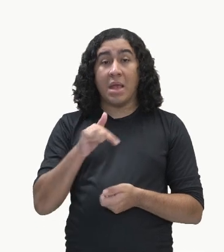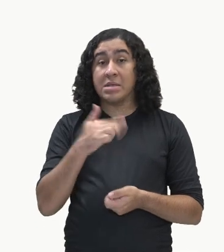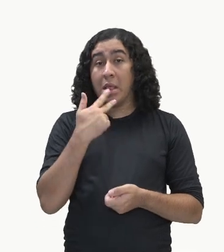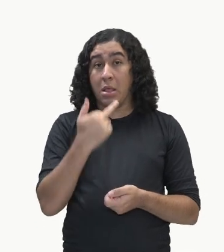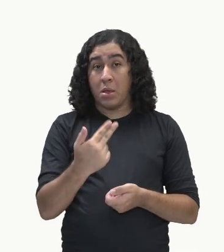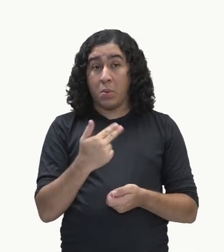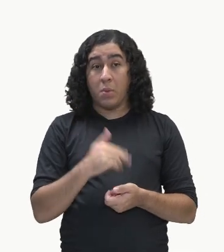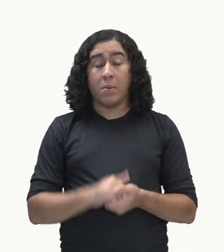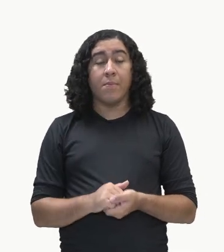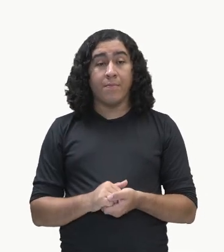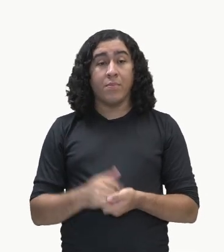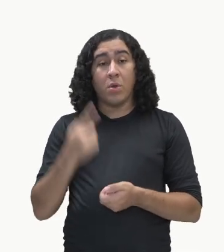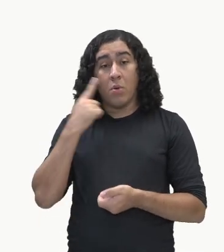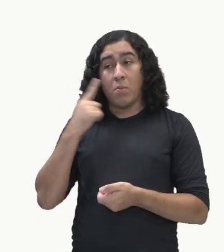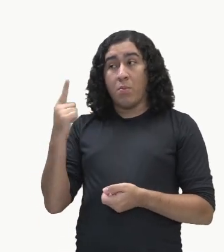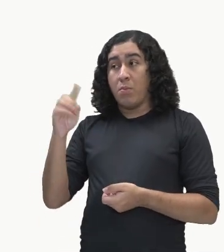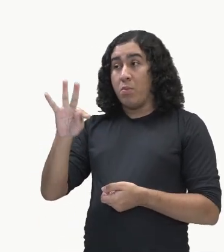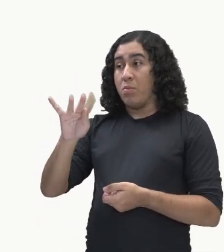língua